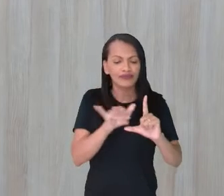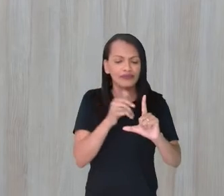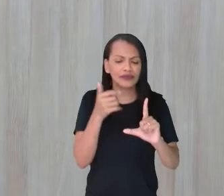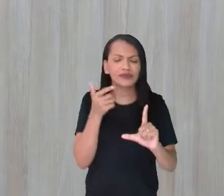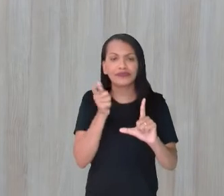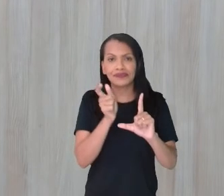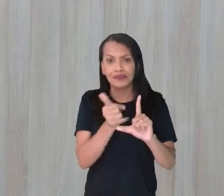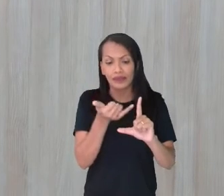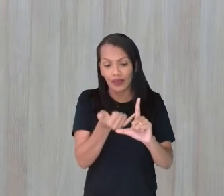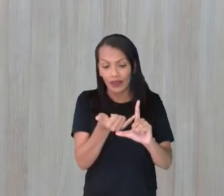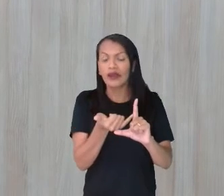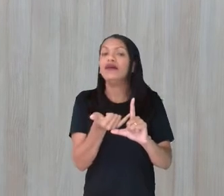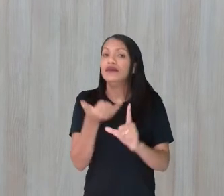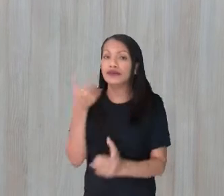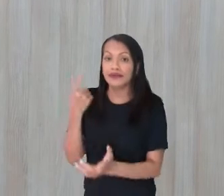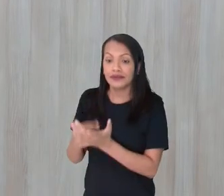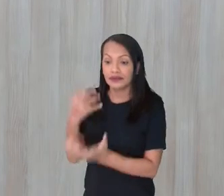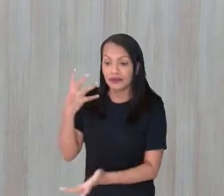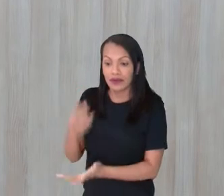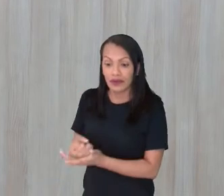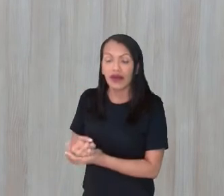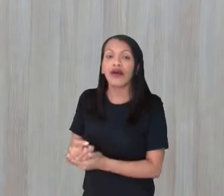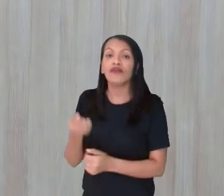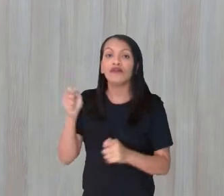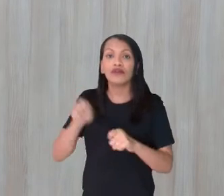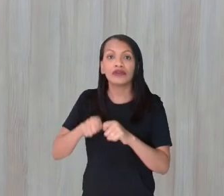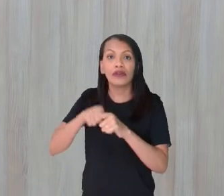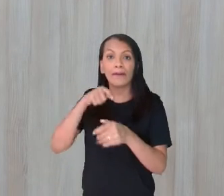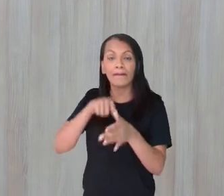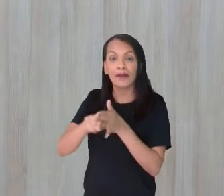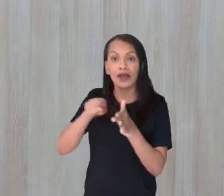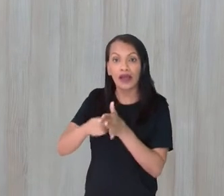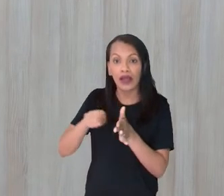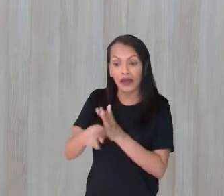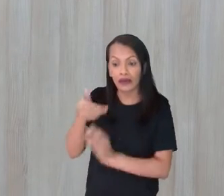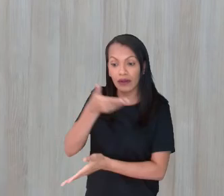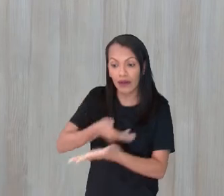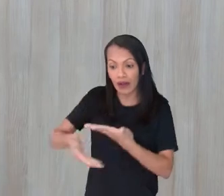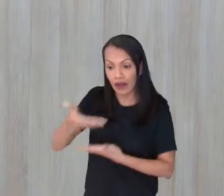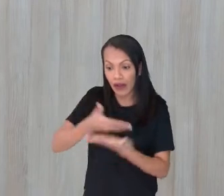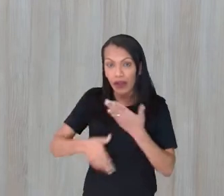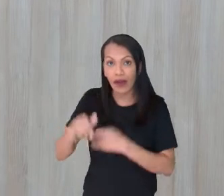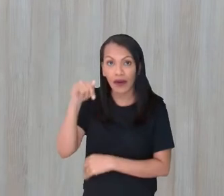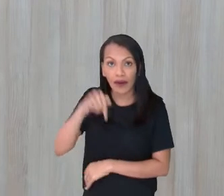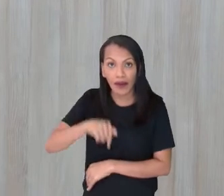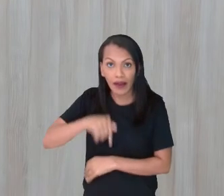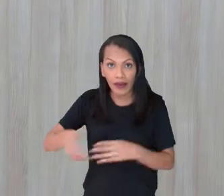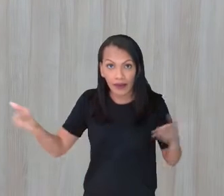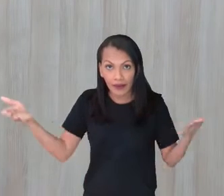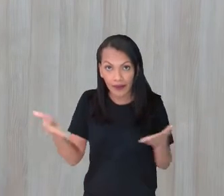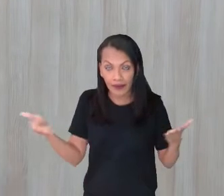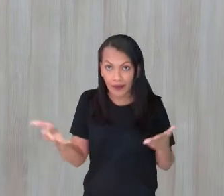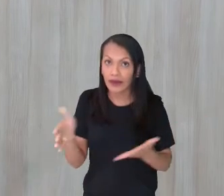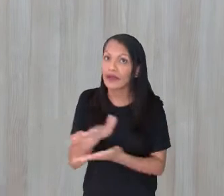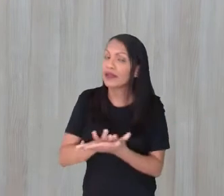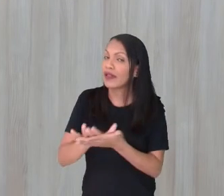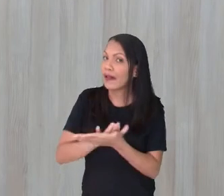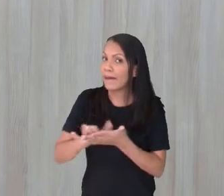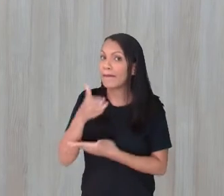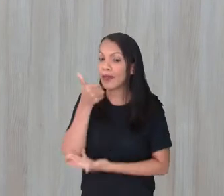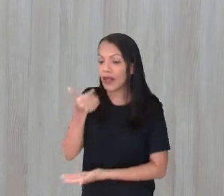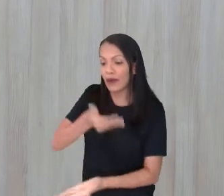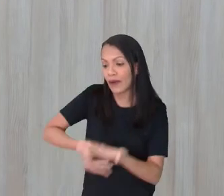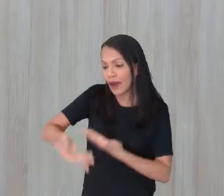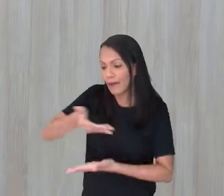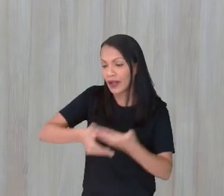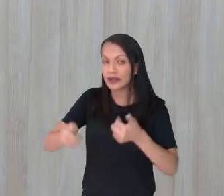consegue assistir a aula, fazer perguntas, interagir comigo aqui agora. Então, nada melhor do que a interação para a